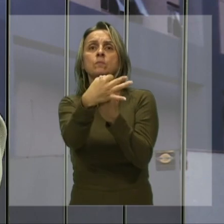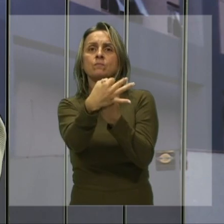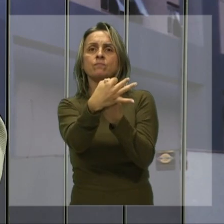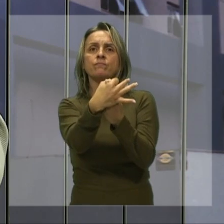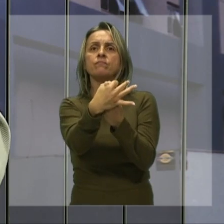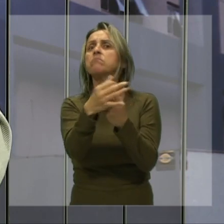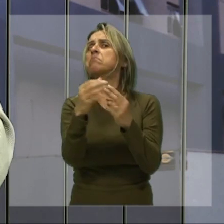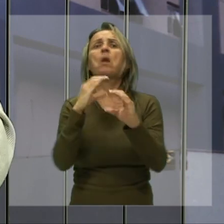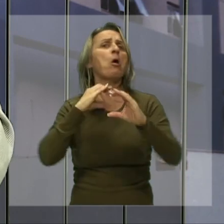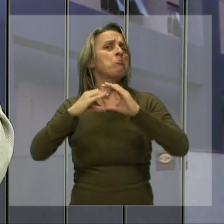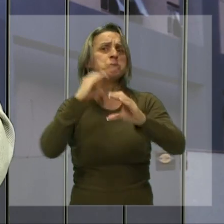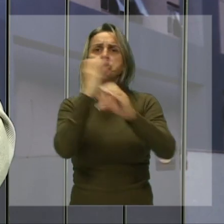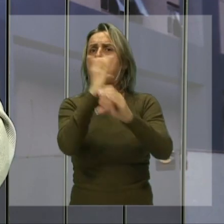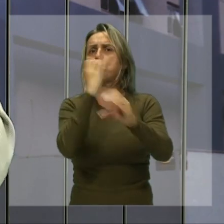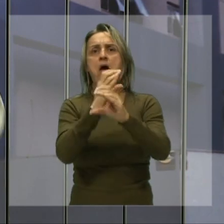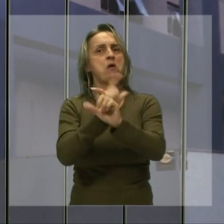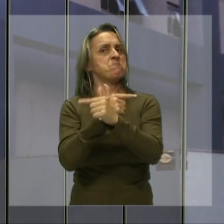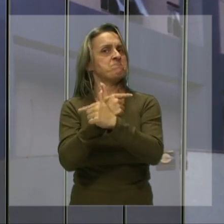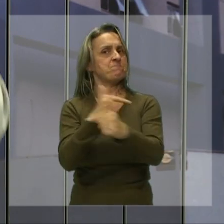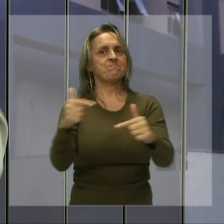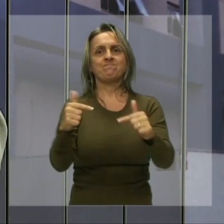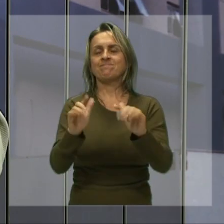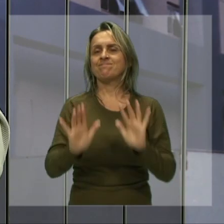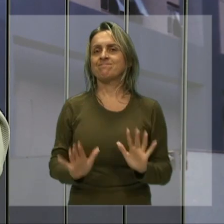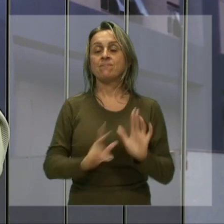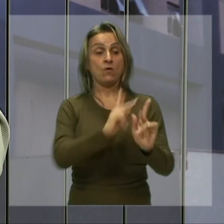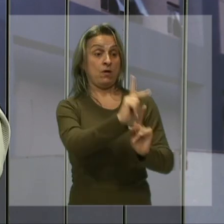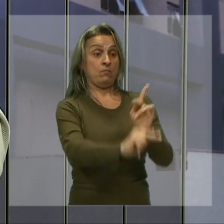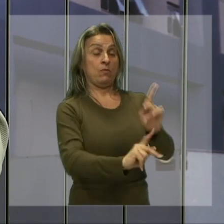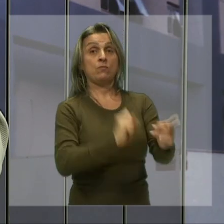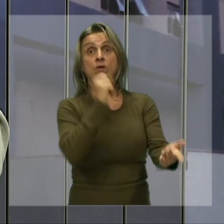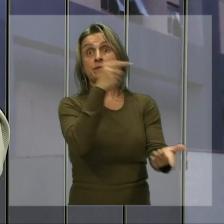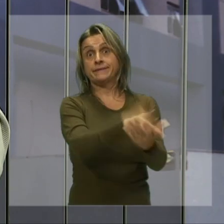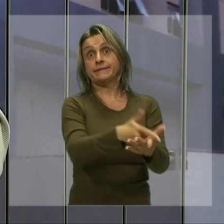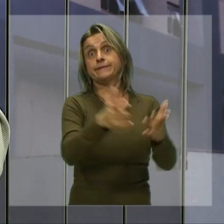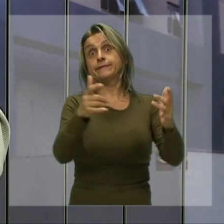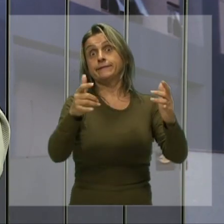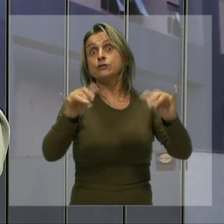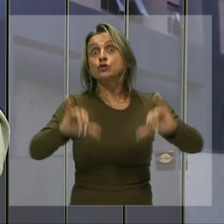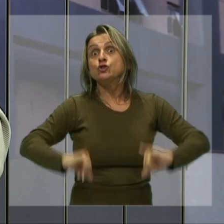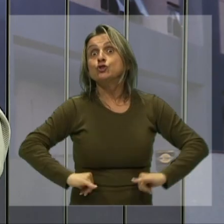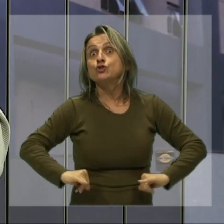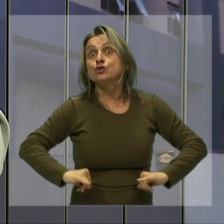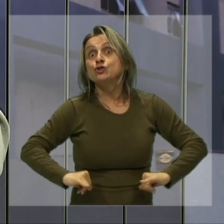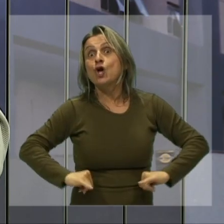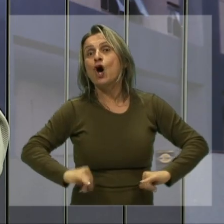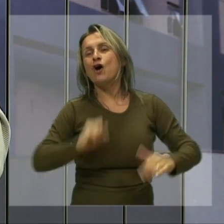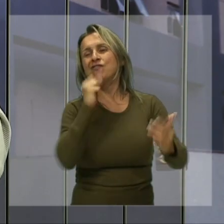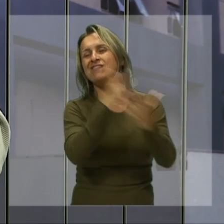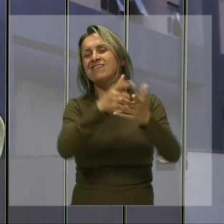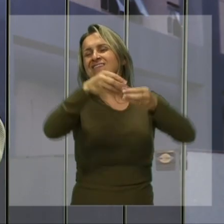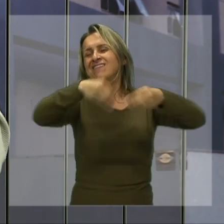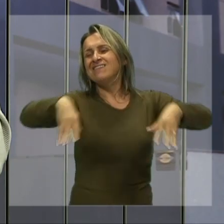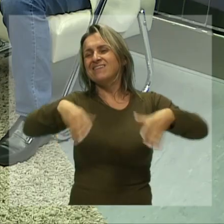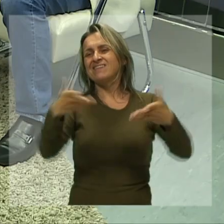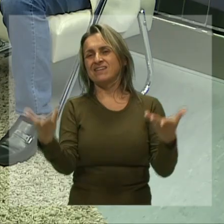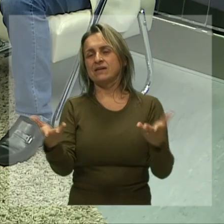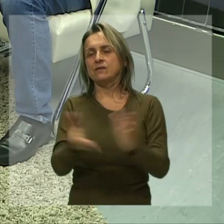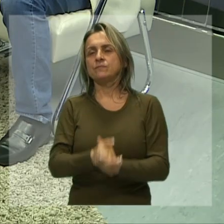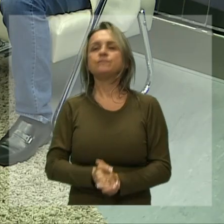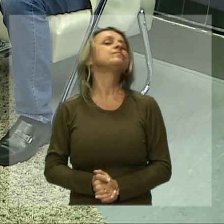não conversam, não se entendem nisso. E aí a população que paga. Então, assim, a prefeitura que deveria arrumar a rua é quem está estragando a rua.